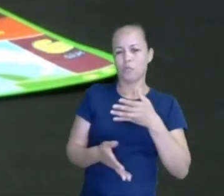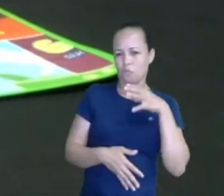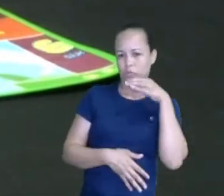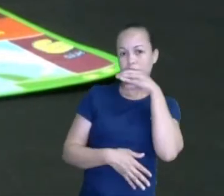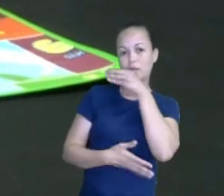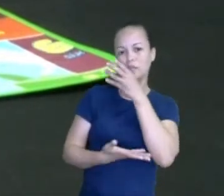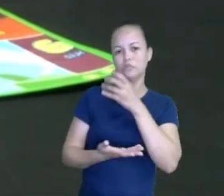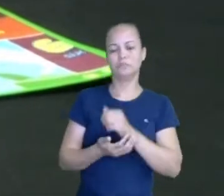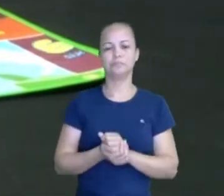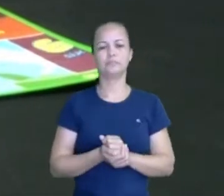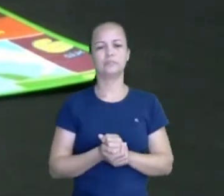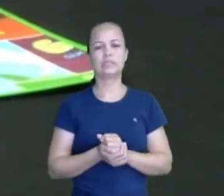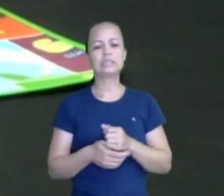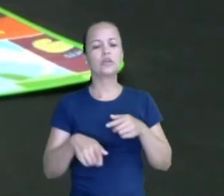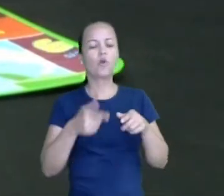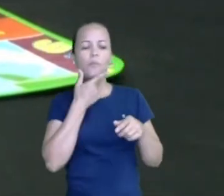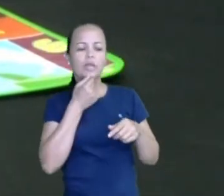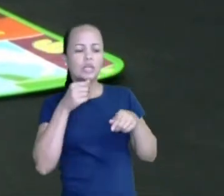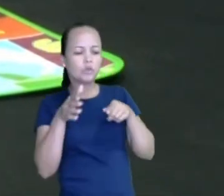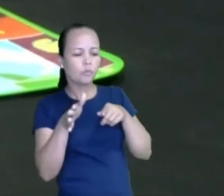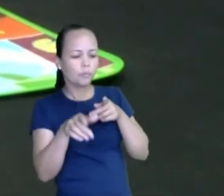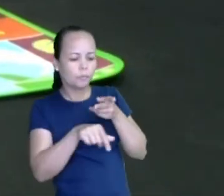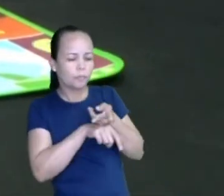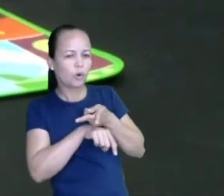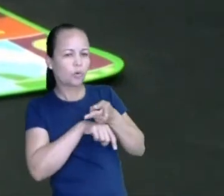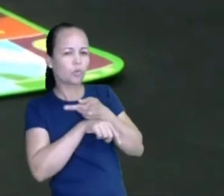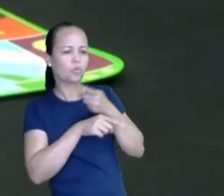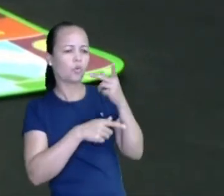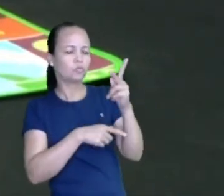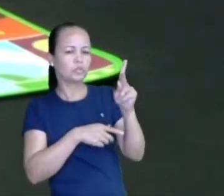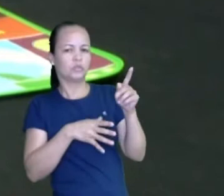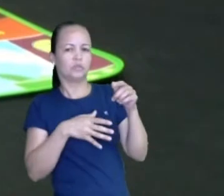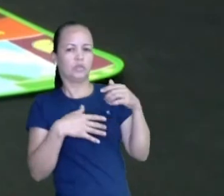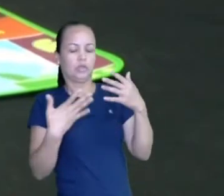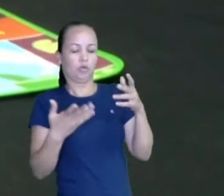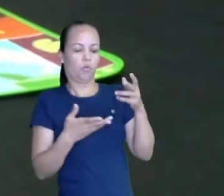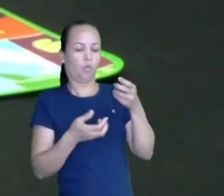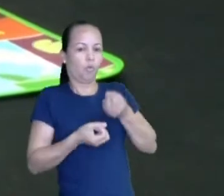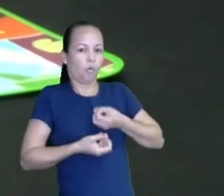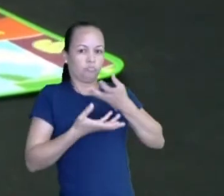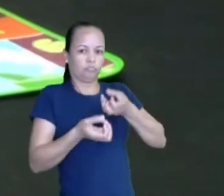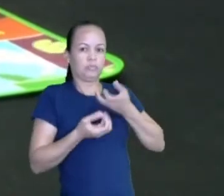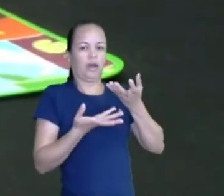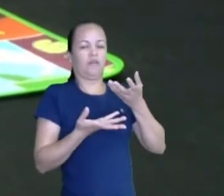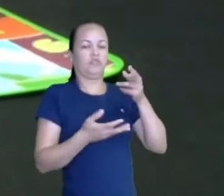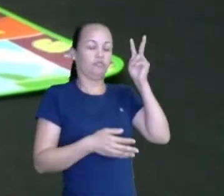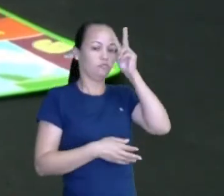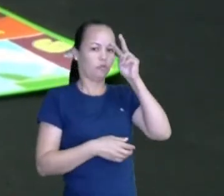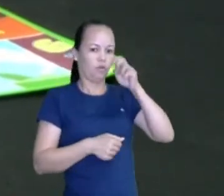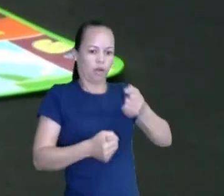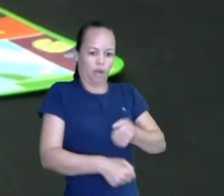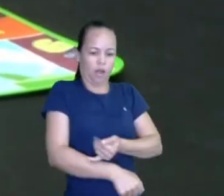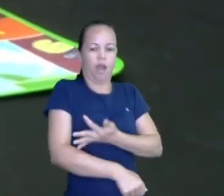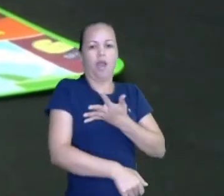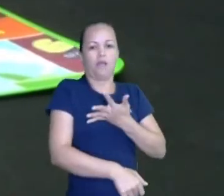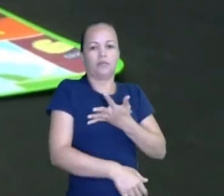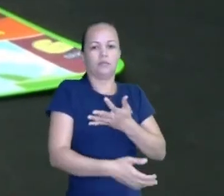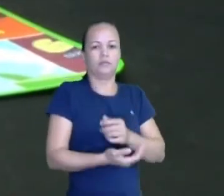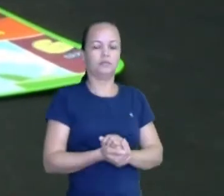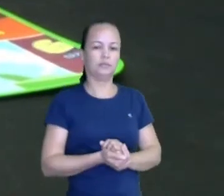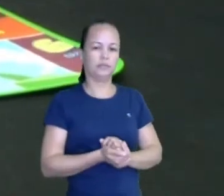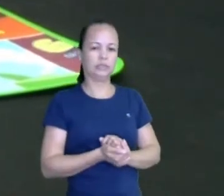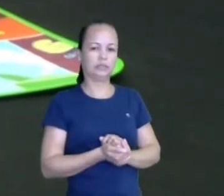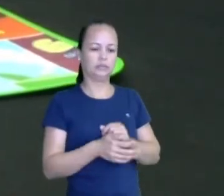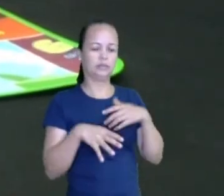procurou o senhor Cervantes, que lhe contava história arrepiante. O que é uma memória? Algo